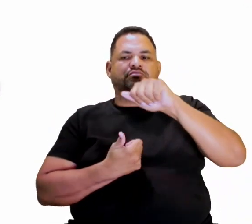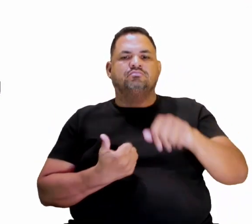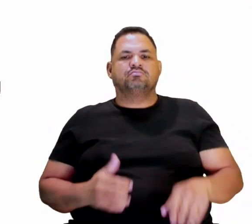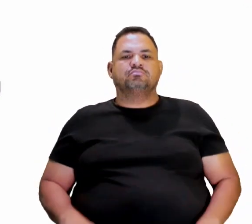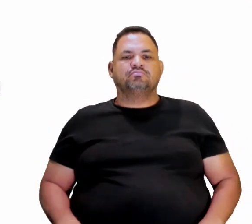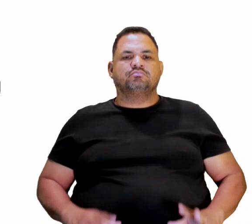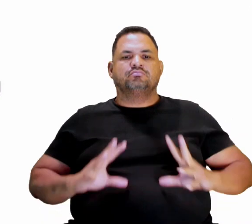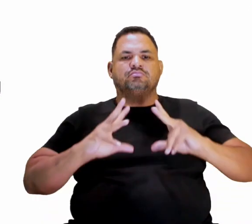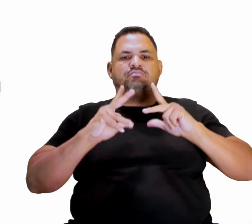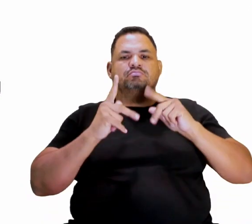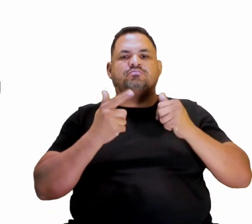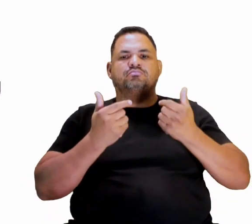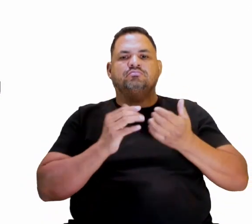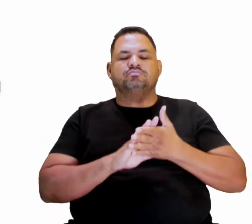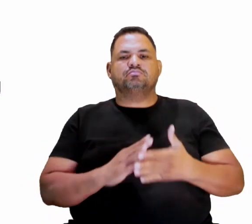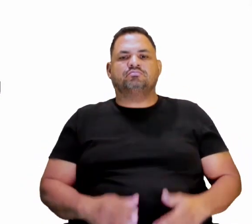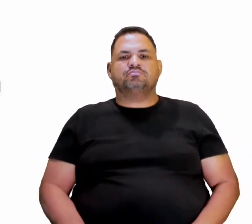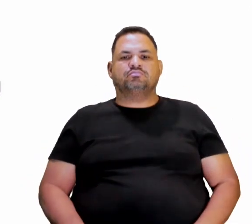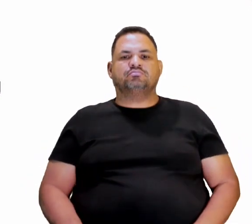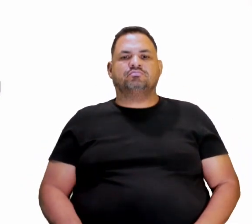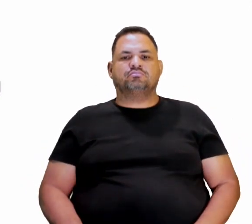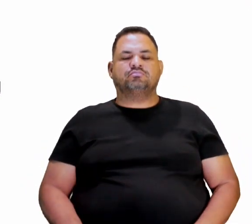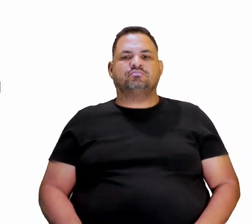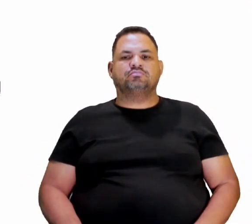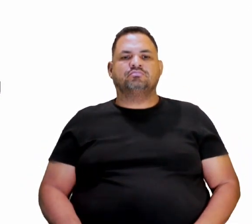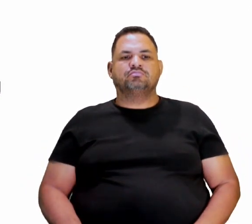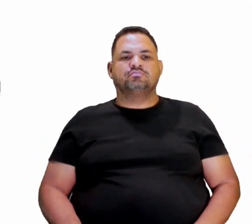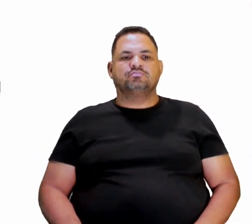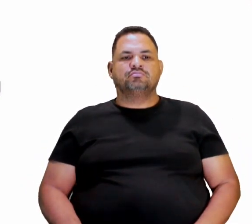Todos deveriam viajar. Everybody should travel.